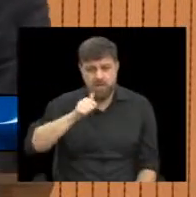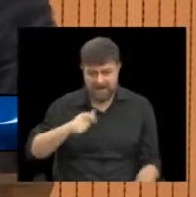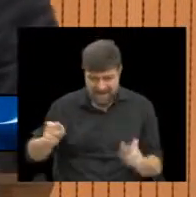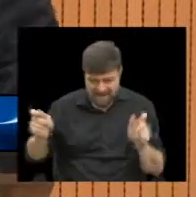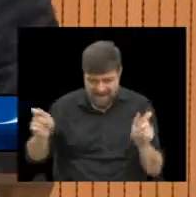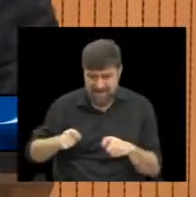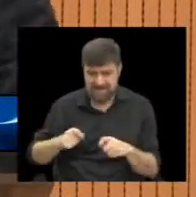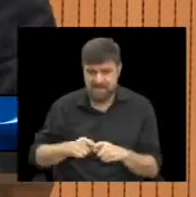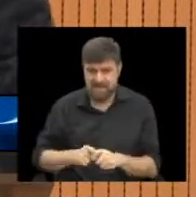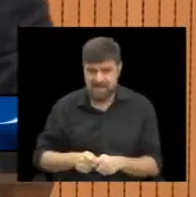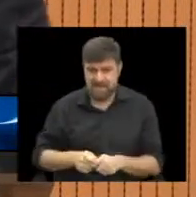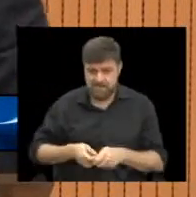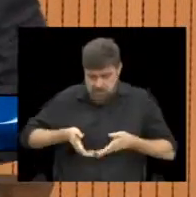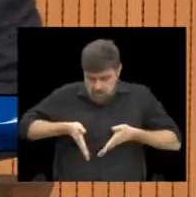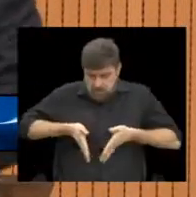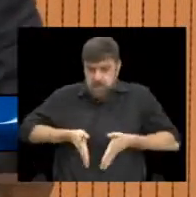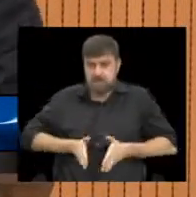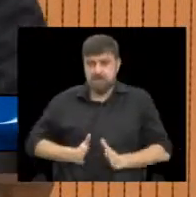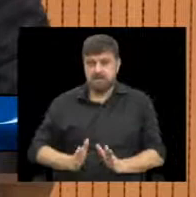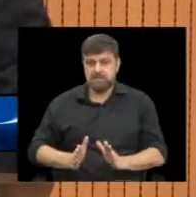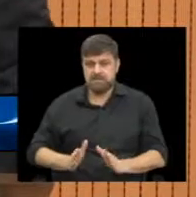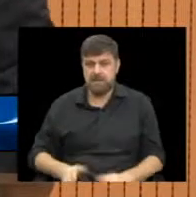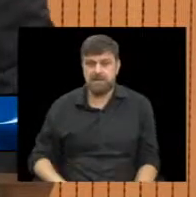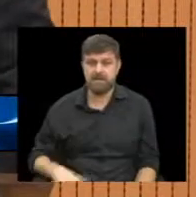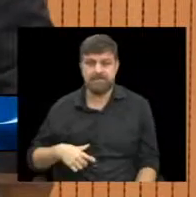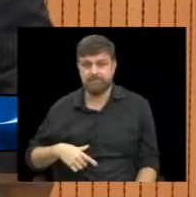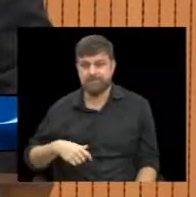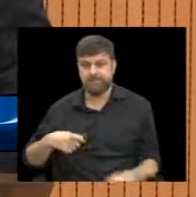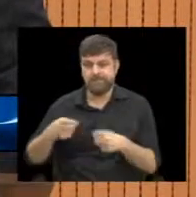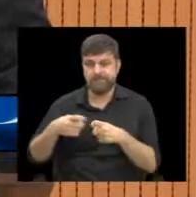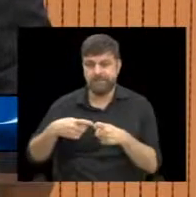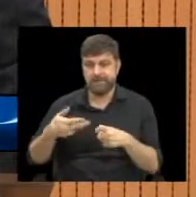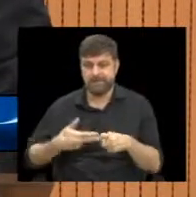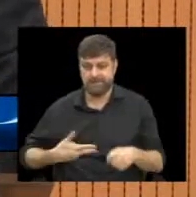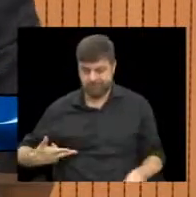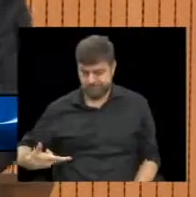os partos naturais e os médicos optam pela cesárea.